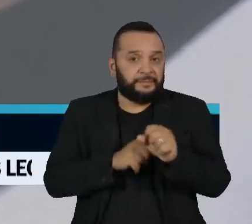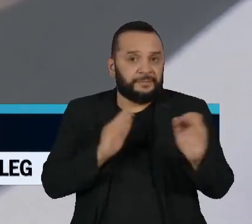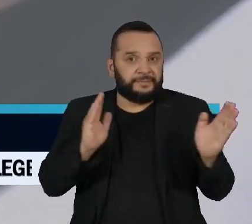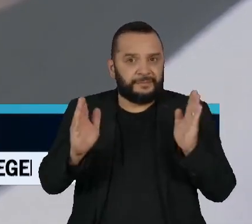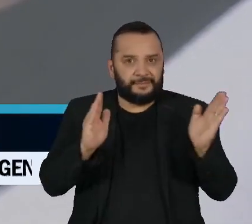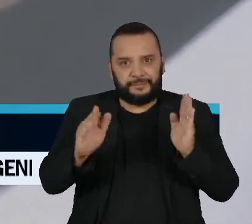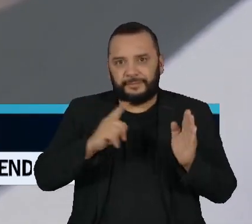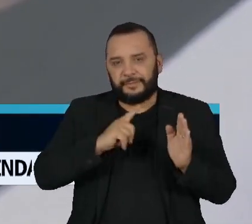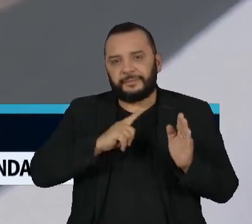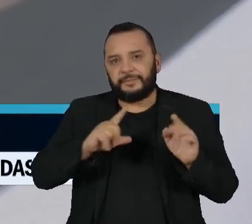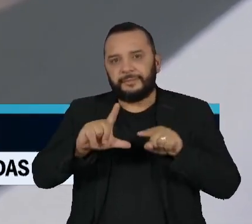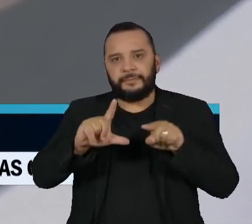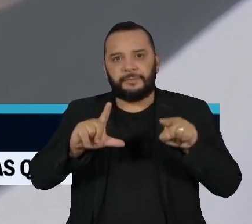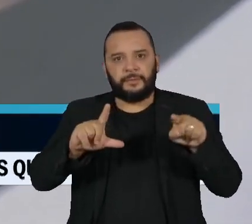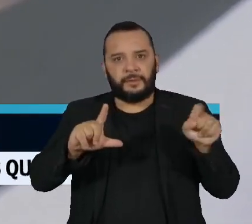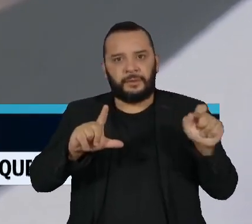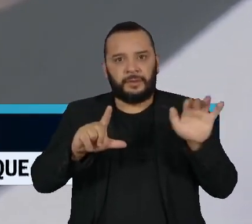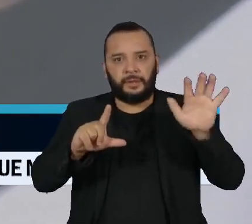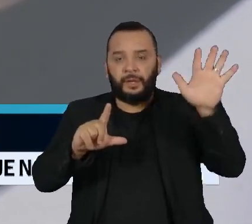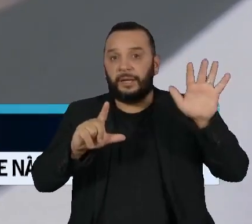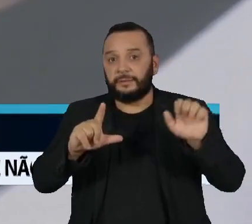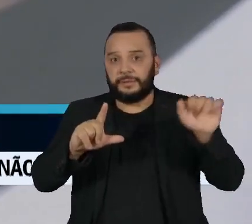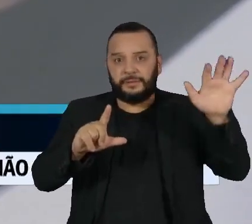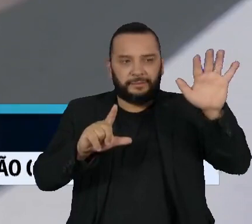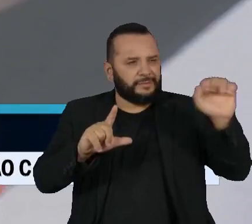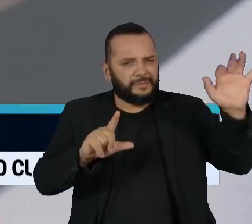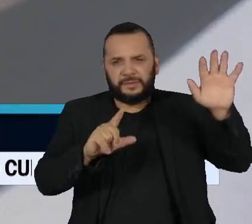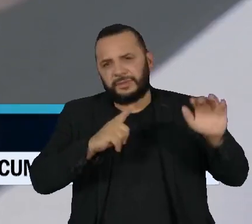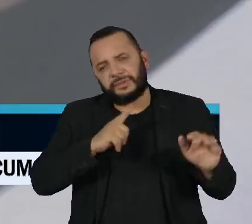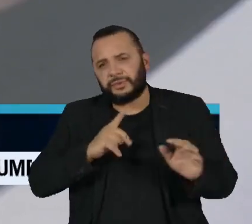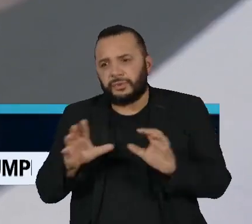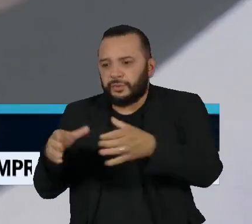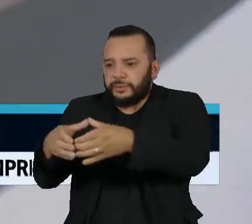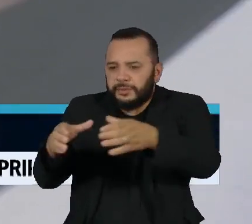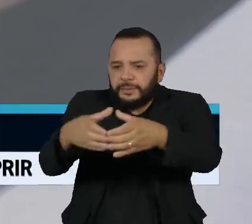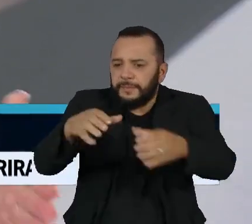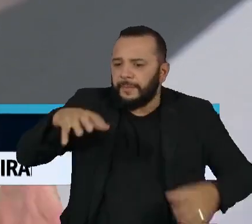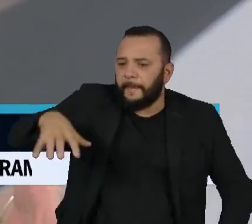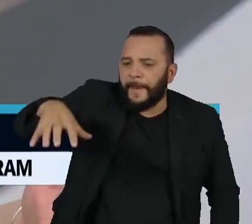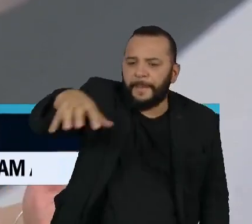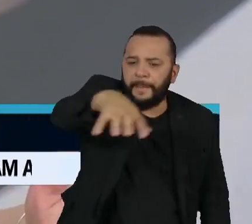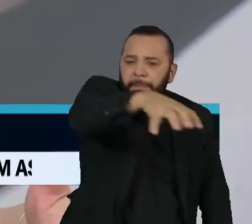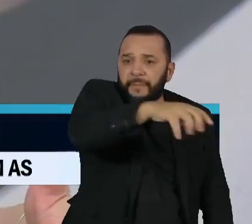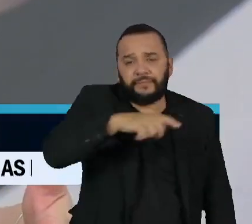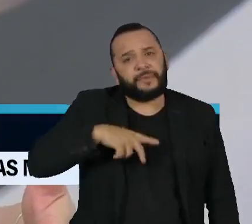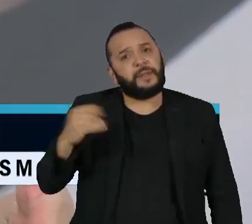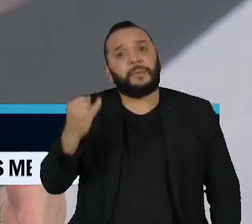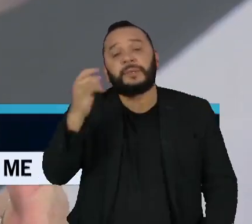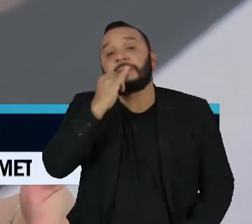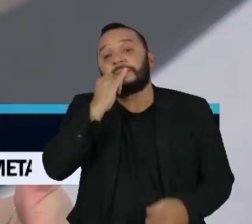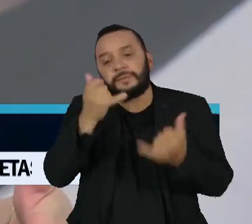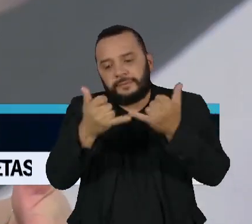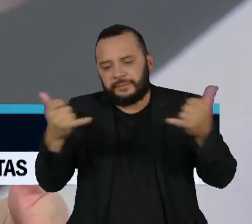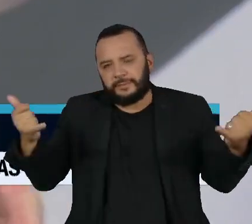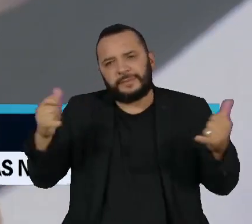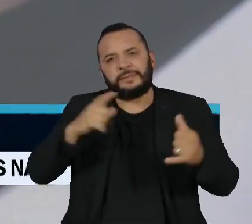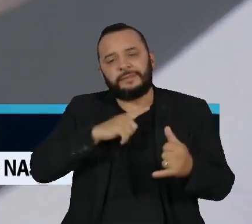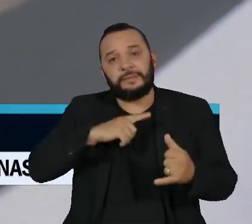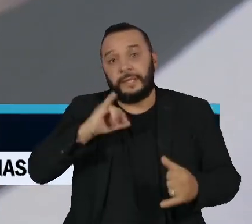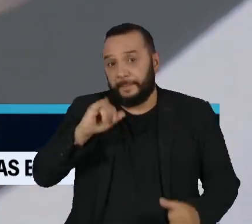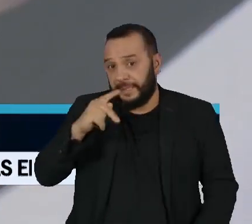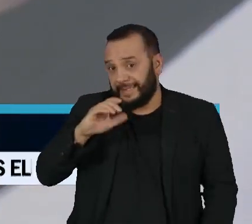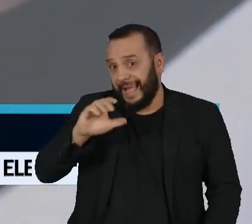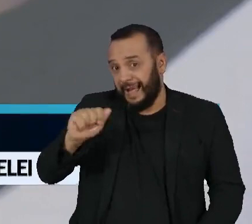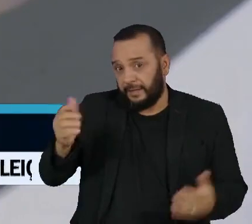que os preços continuam pressionados e por grupos que são muito essenciais para a população. A gente viu energia elétrica nesse IPCA de